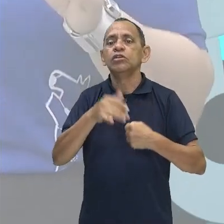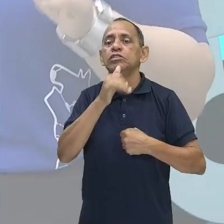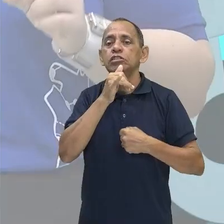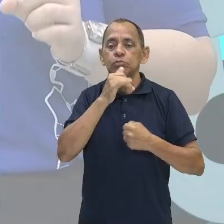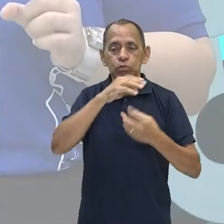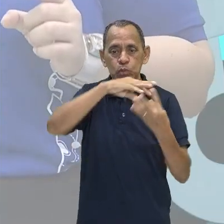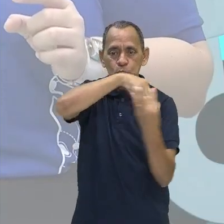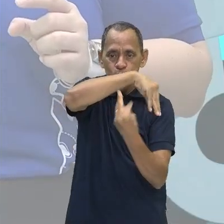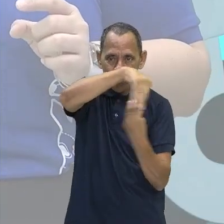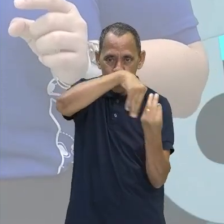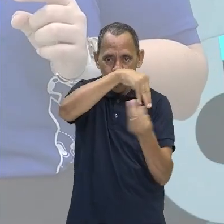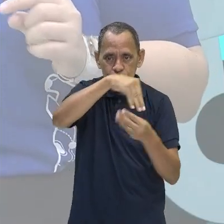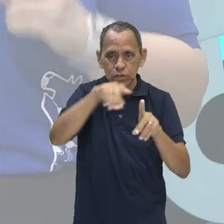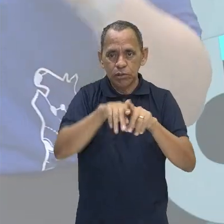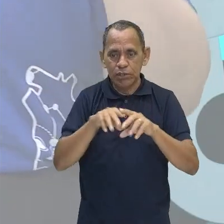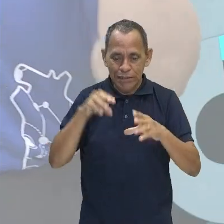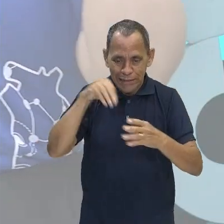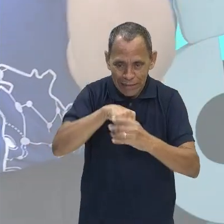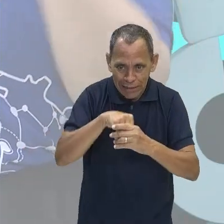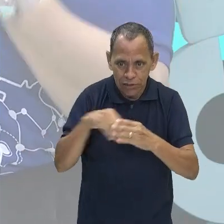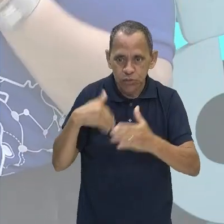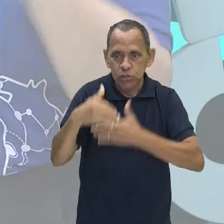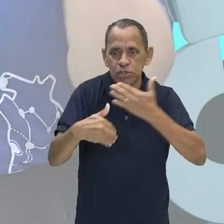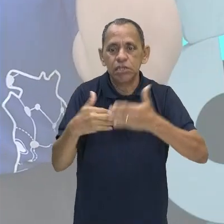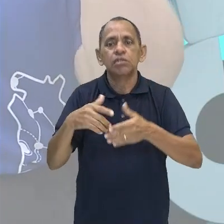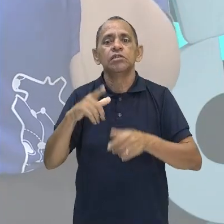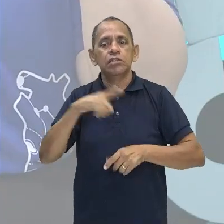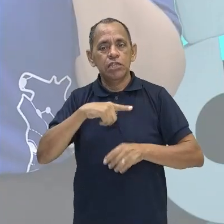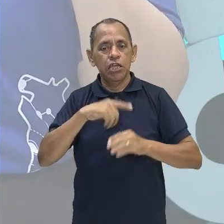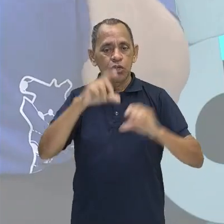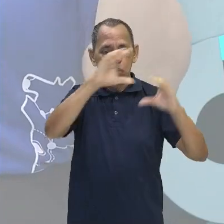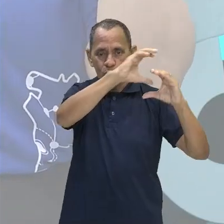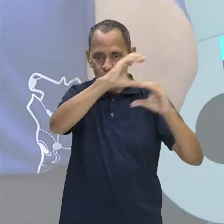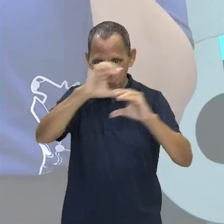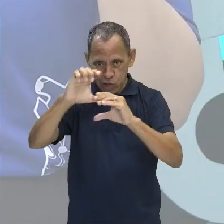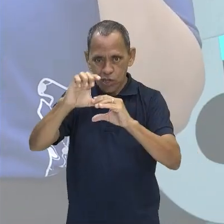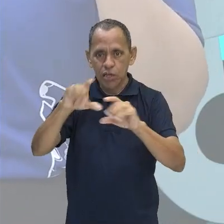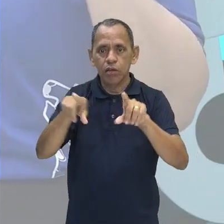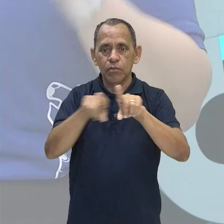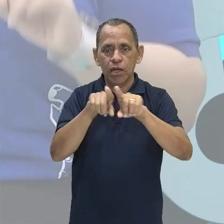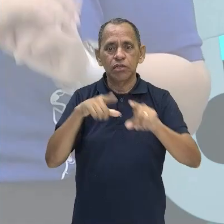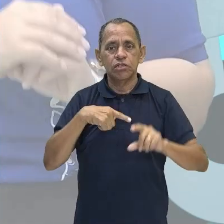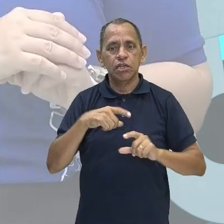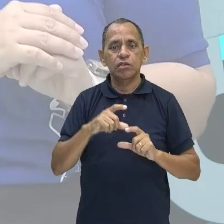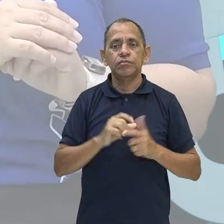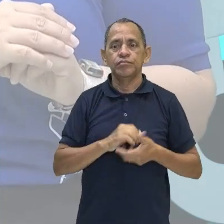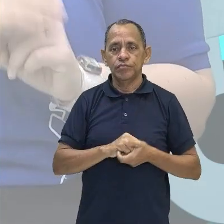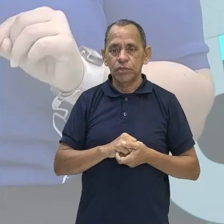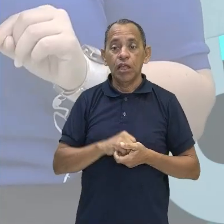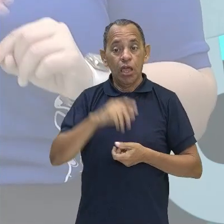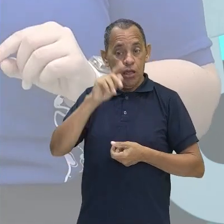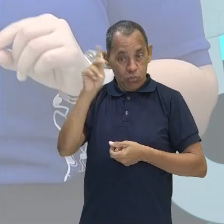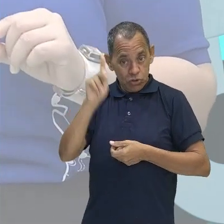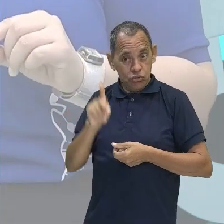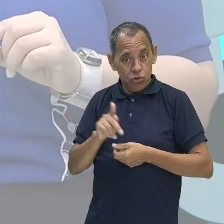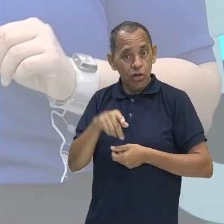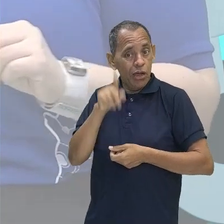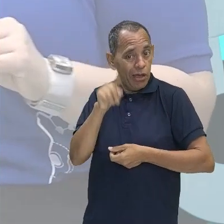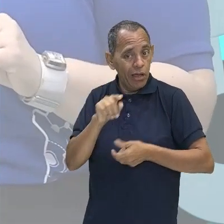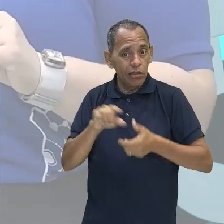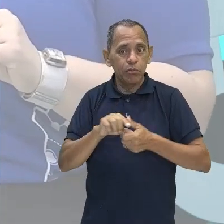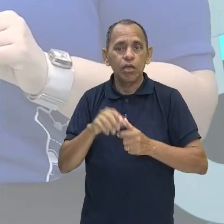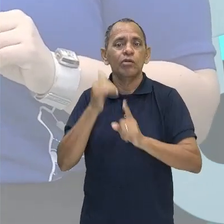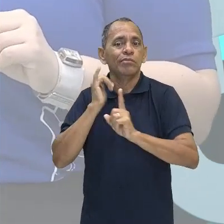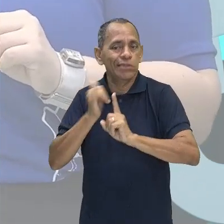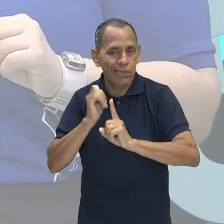processo, tá? Então, tem o desenho ali, tem a palavra ali, mas não nos esqueçamos, é uma história, portanto, é uma